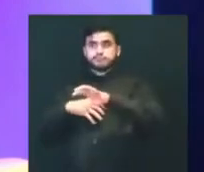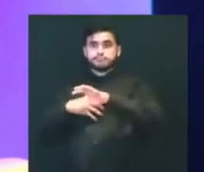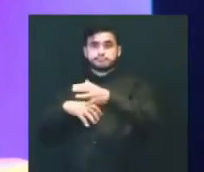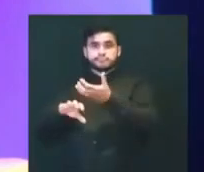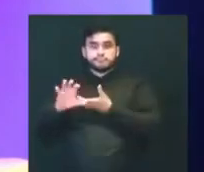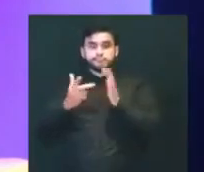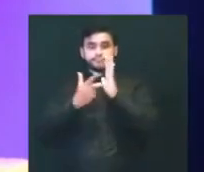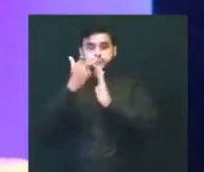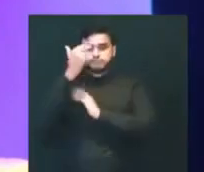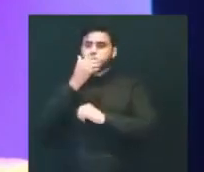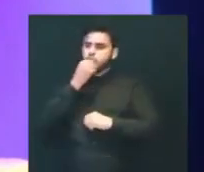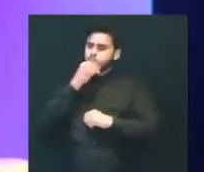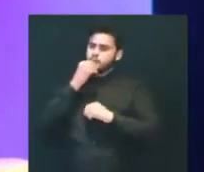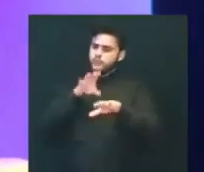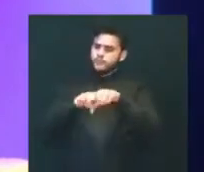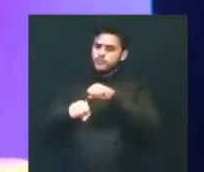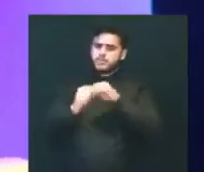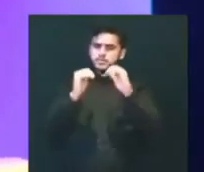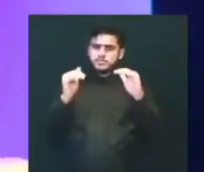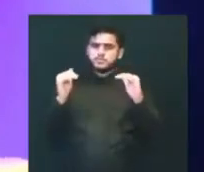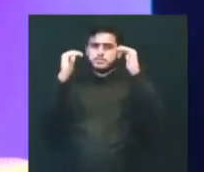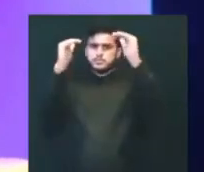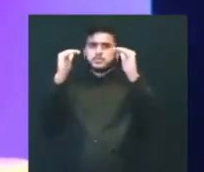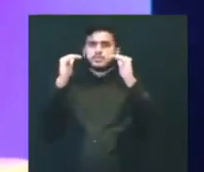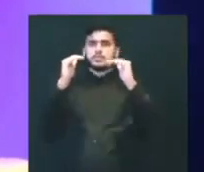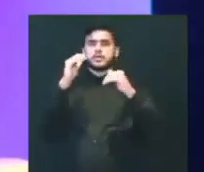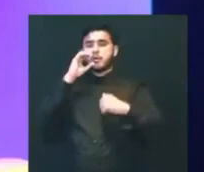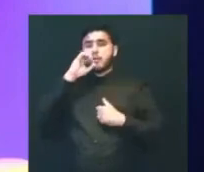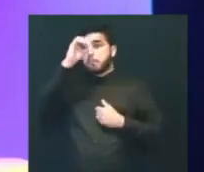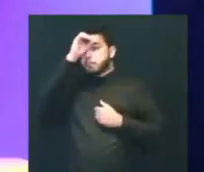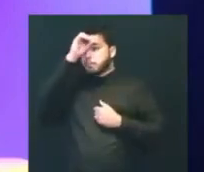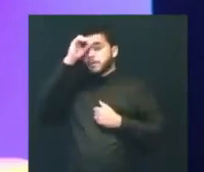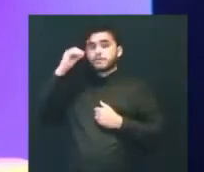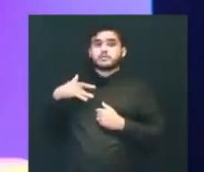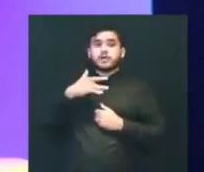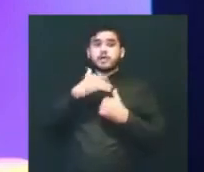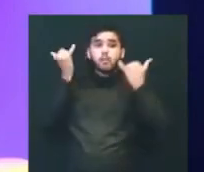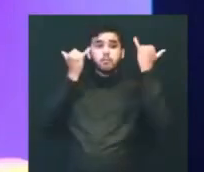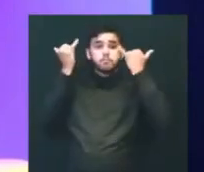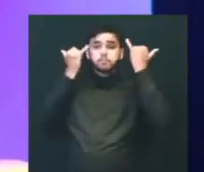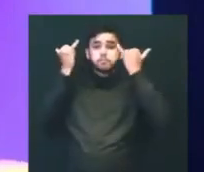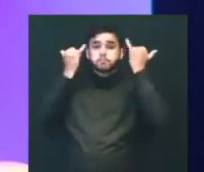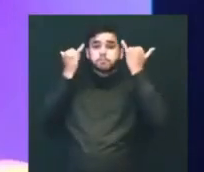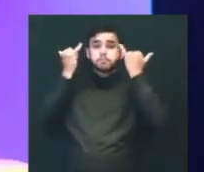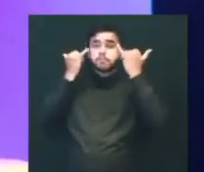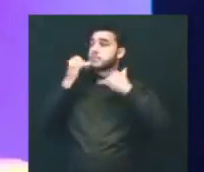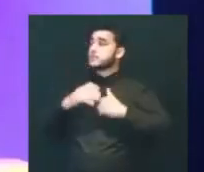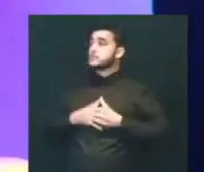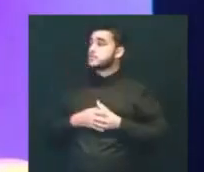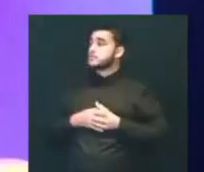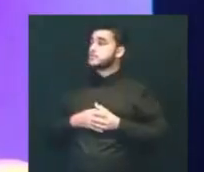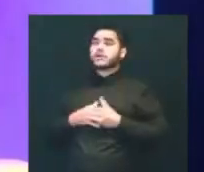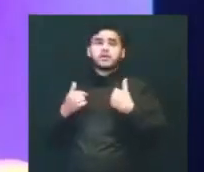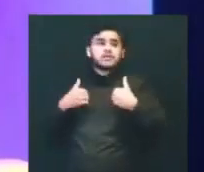totalmente nível superior, né, mas analfabeto funcional, analfabeto na área